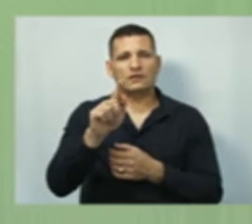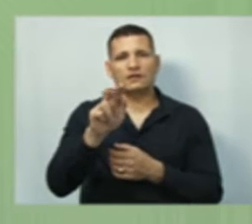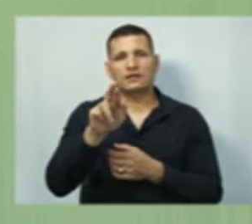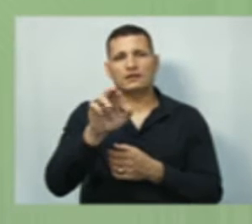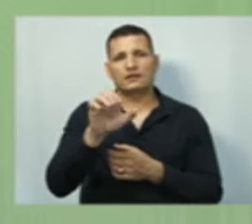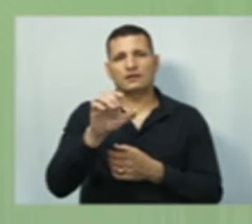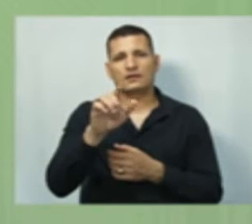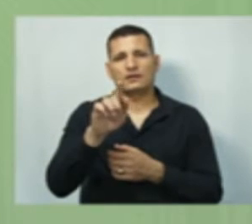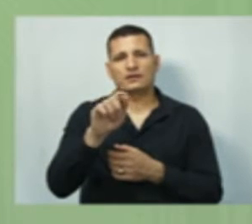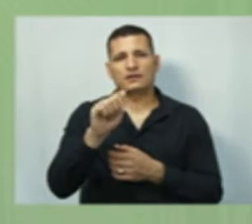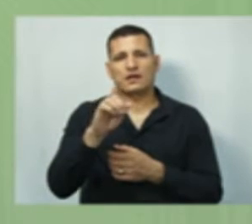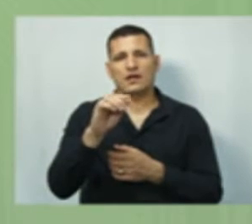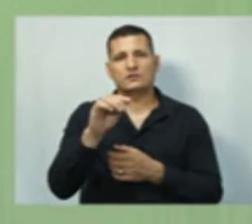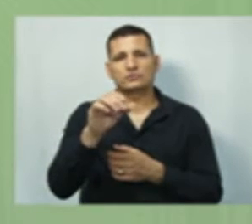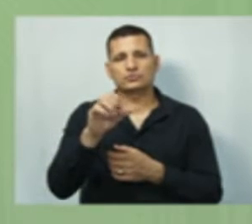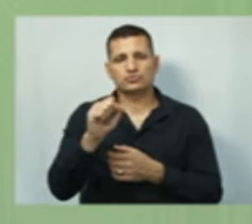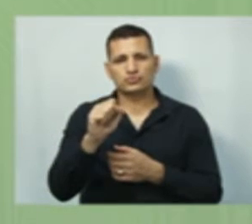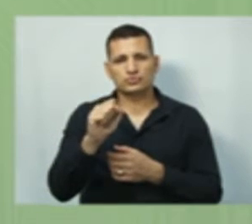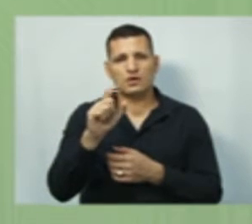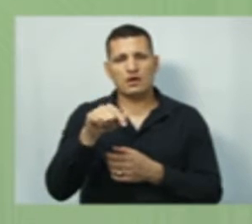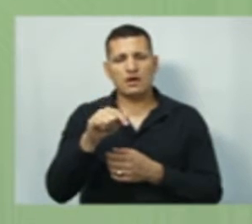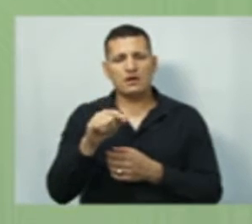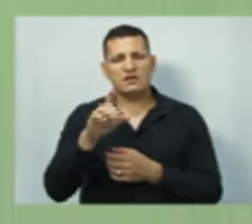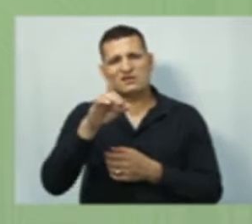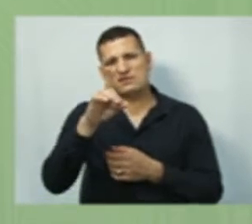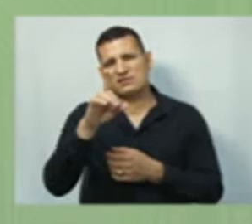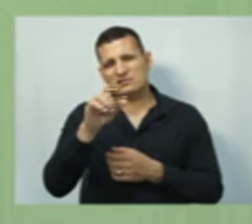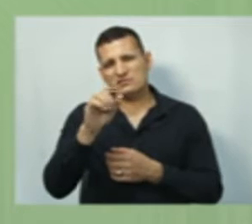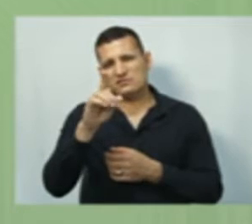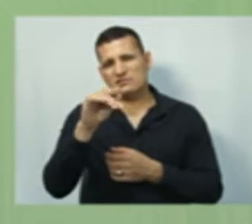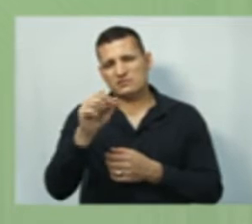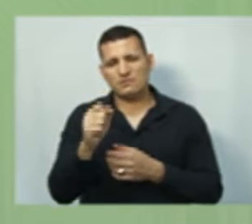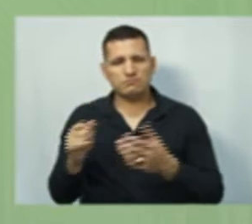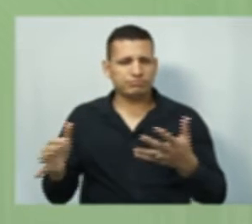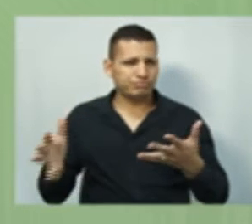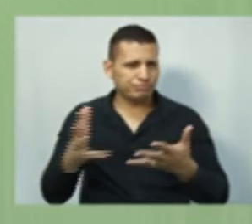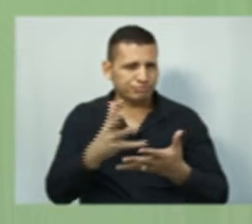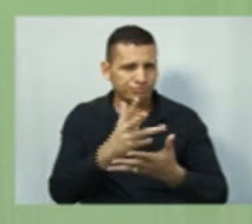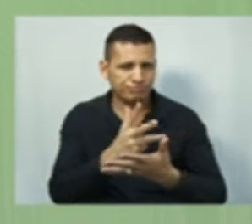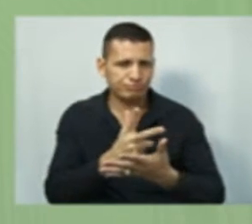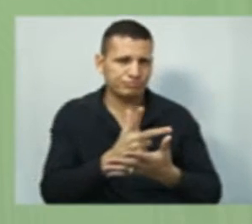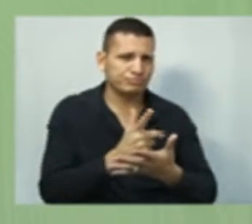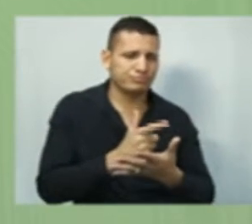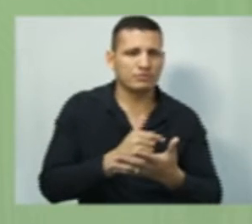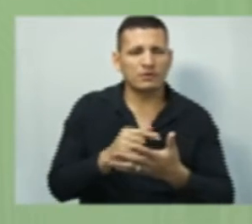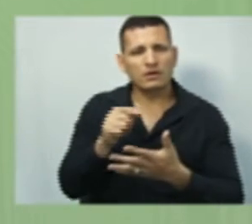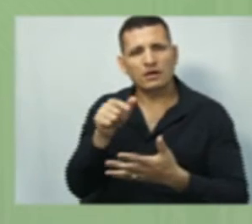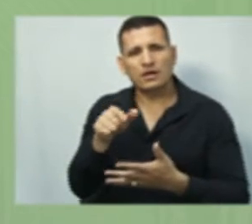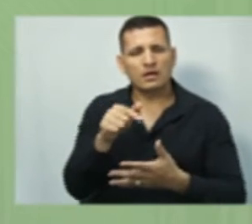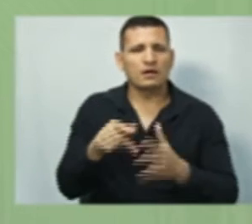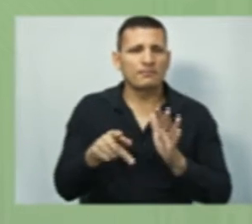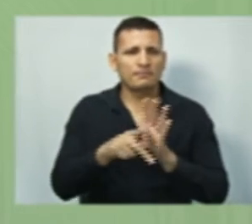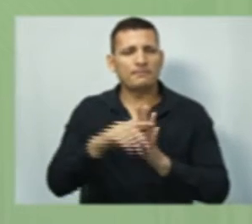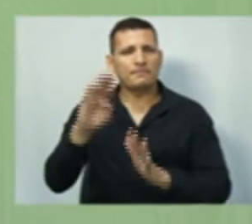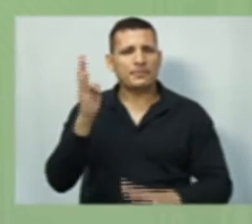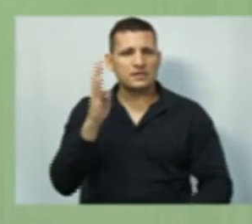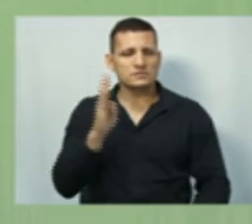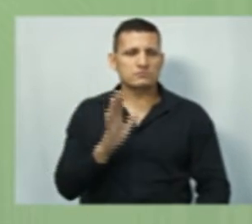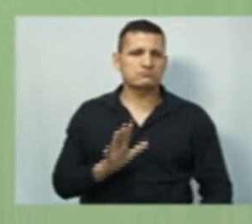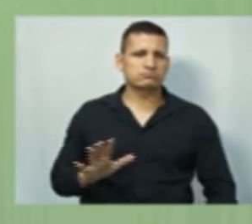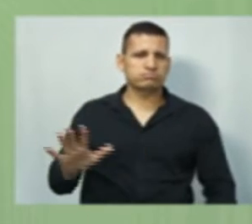somadas, tá, gente? É um blocão de dados, dados assim, tipo dados num cenário nacional. Então a gente vai estudar